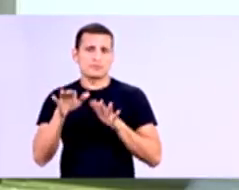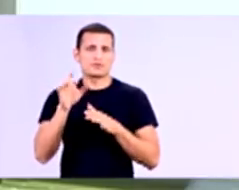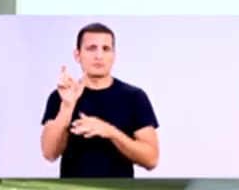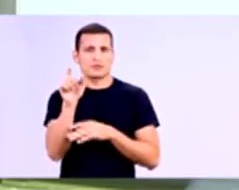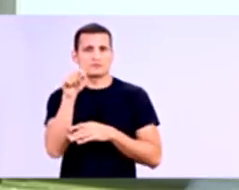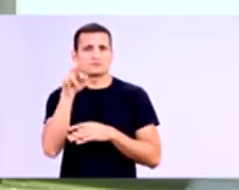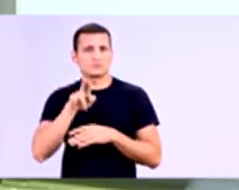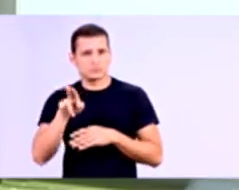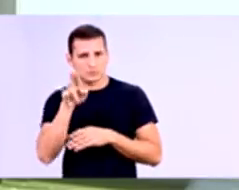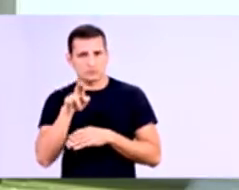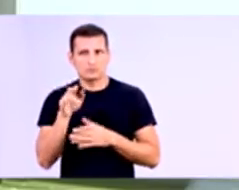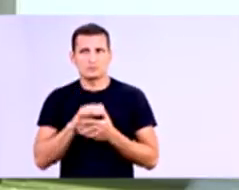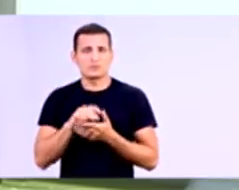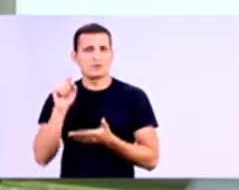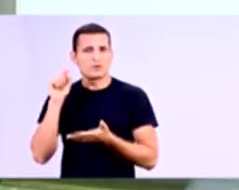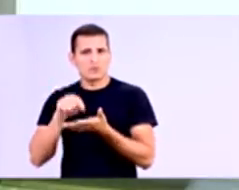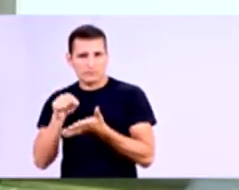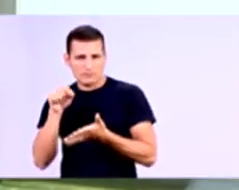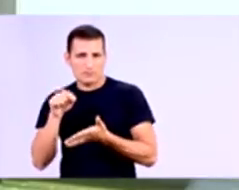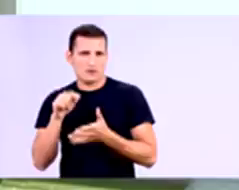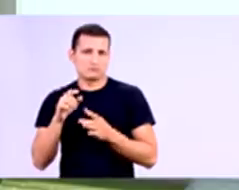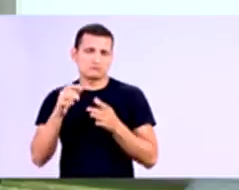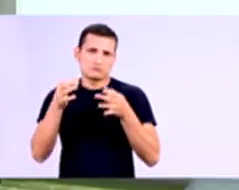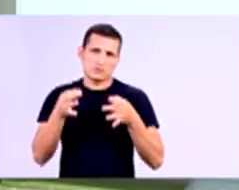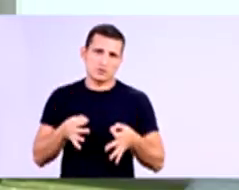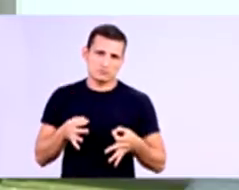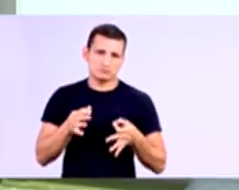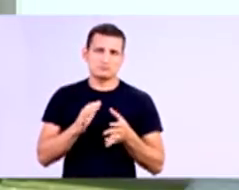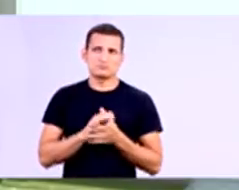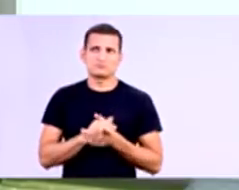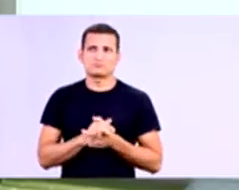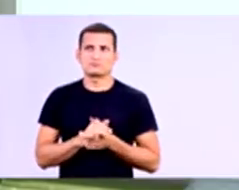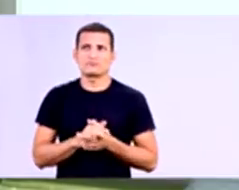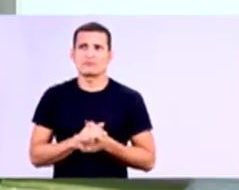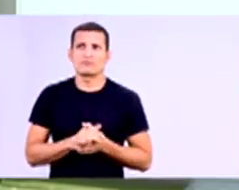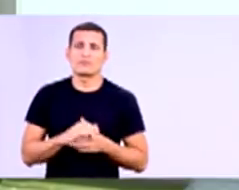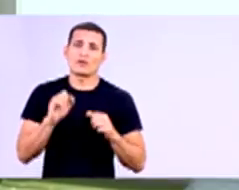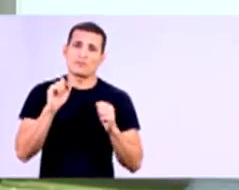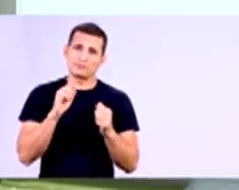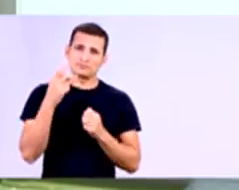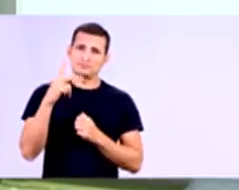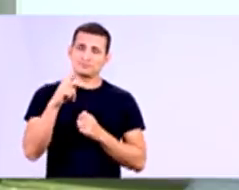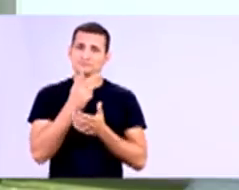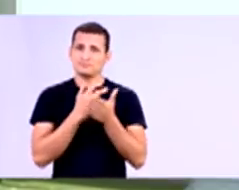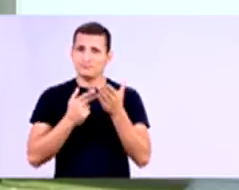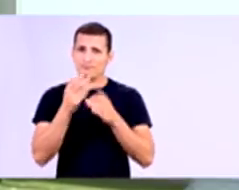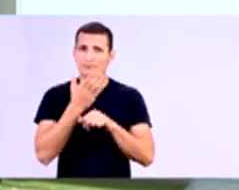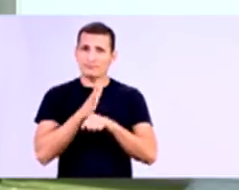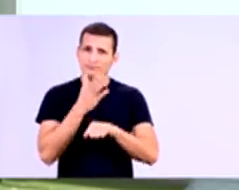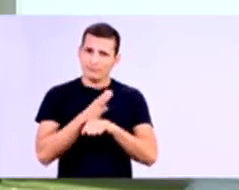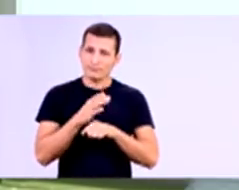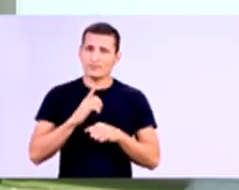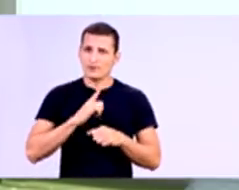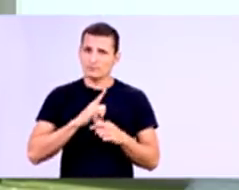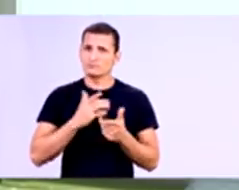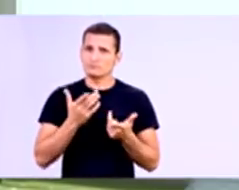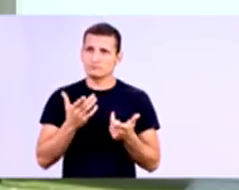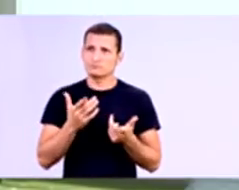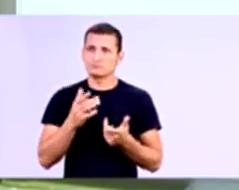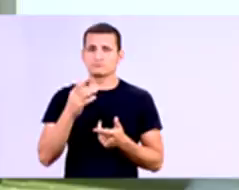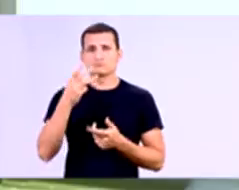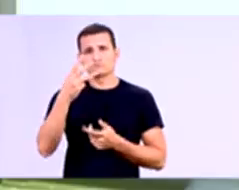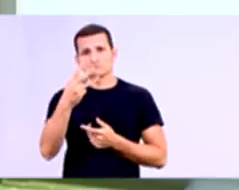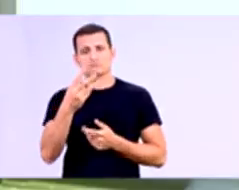usou, confirmar o post, está correto. Então, pode ser que o seu diagrama de atividades tenha sido montado com